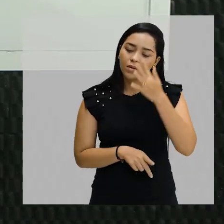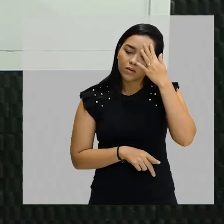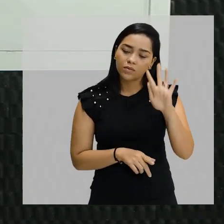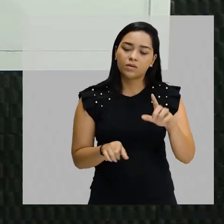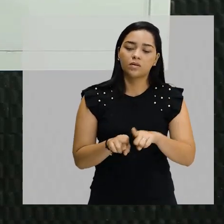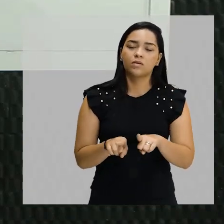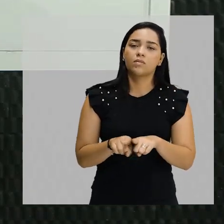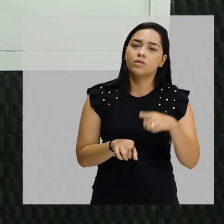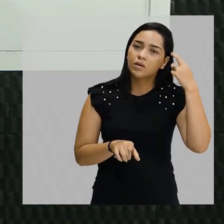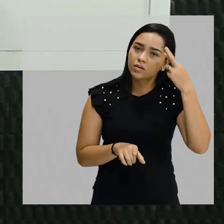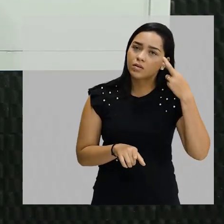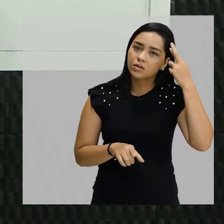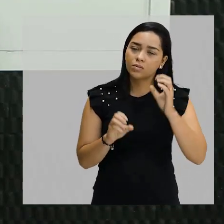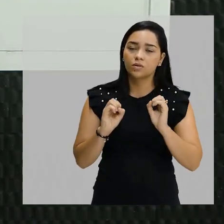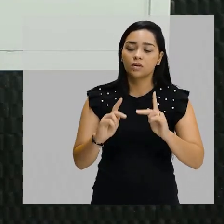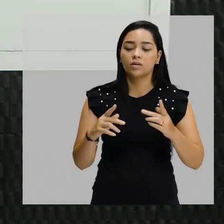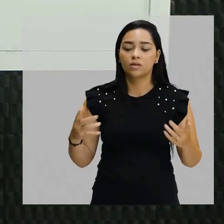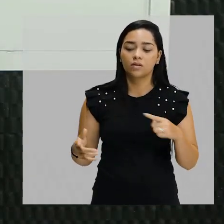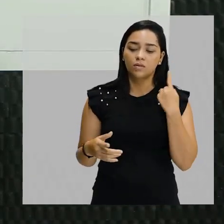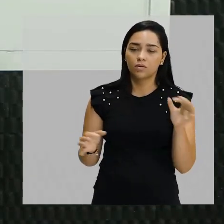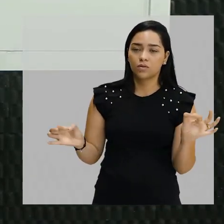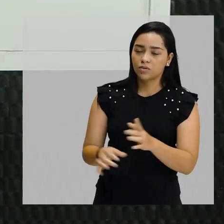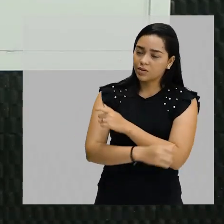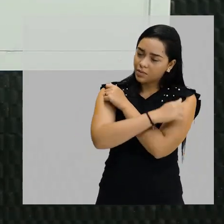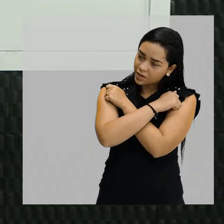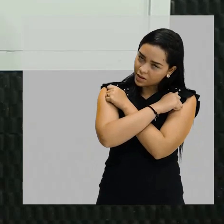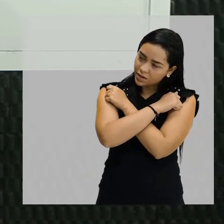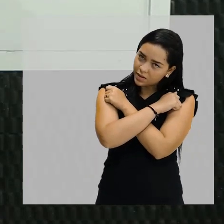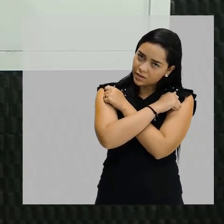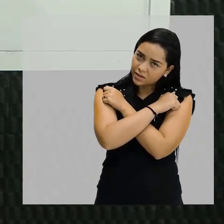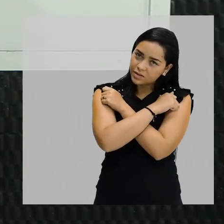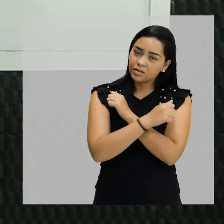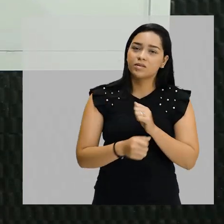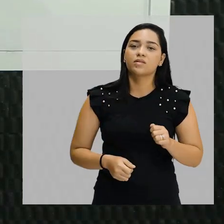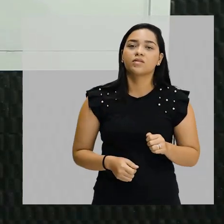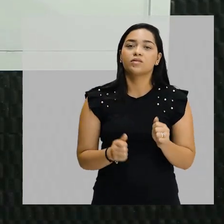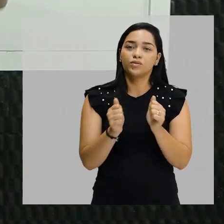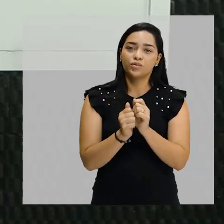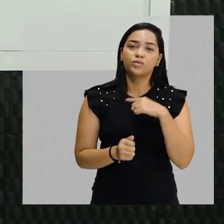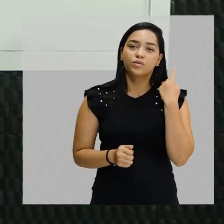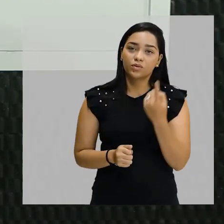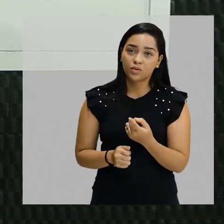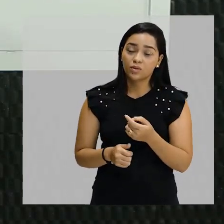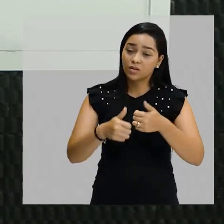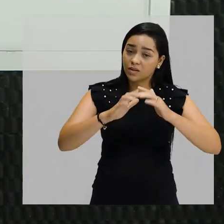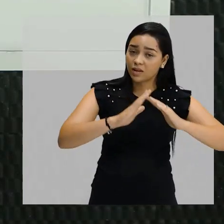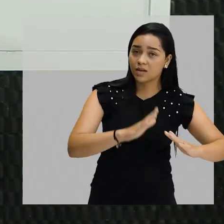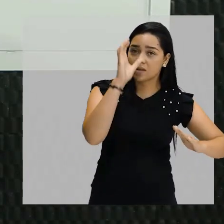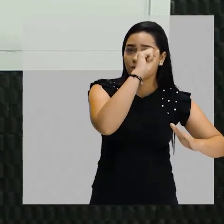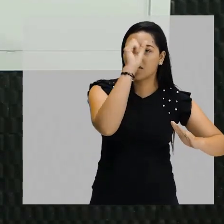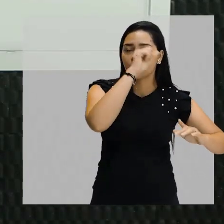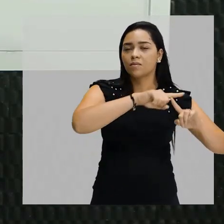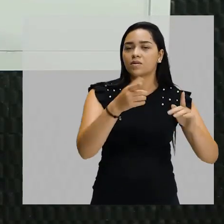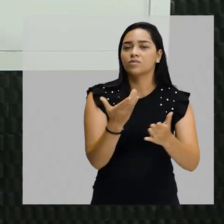para história do racionalismo ok então fica aqui o nosso forte abraço a vocês Fique conosco sempre fique em casa mas